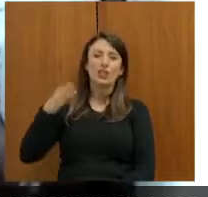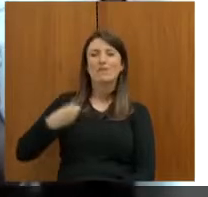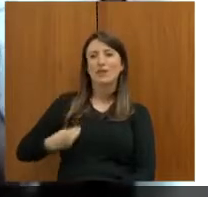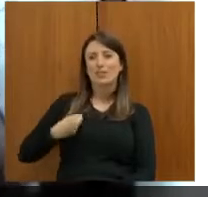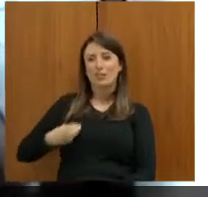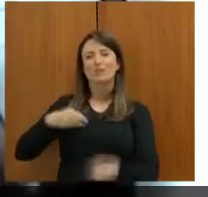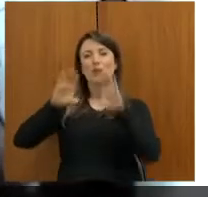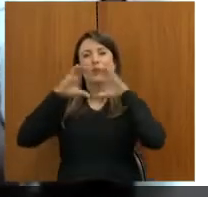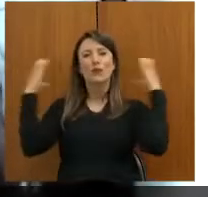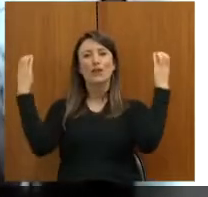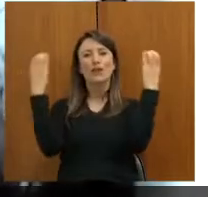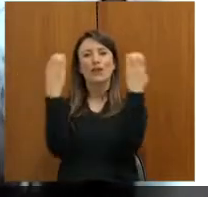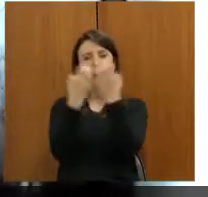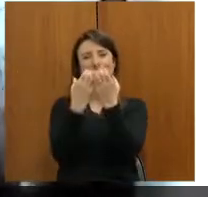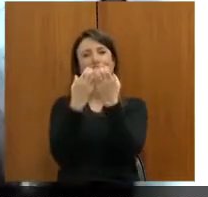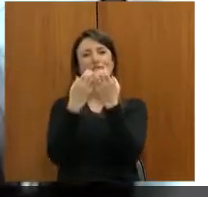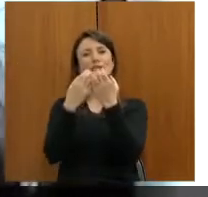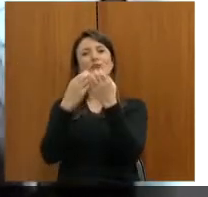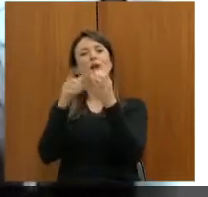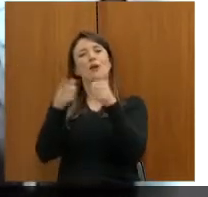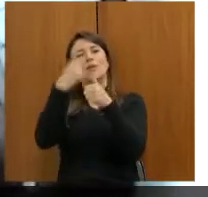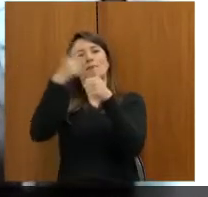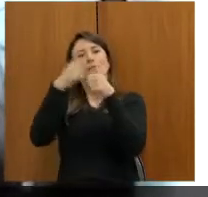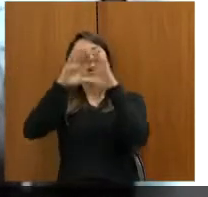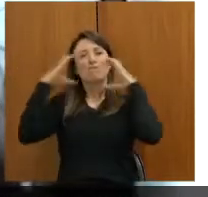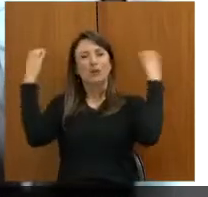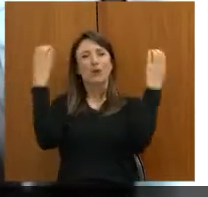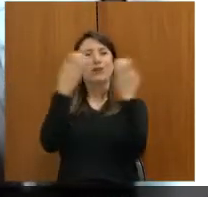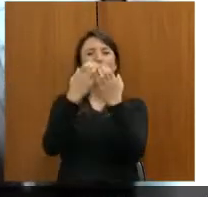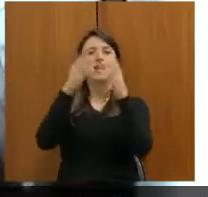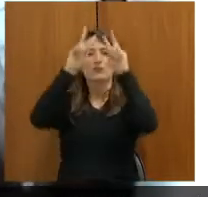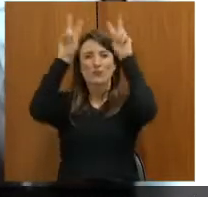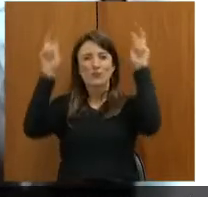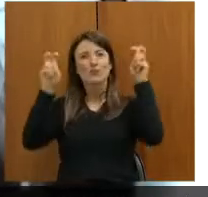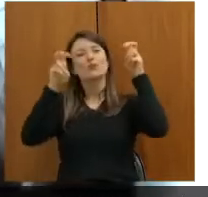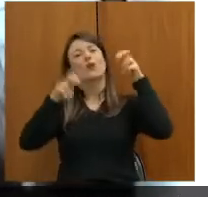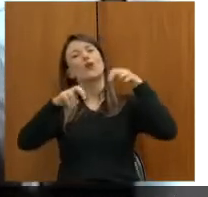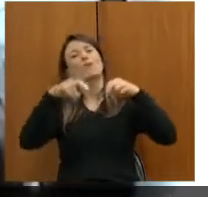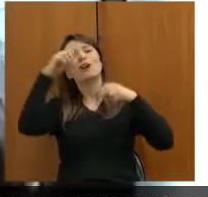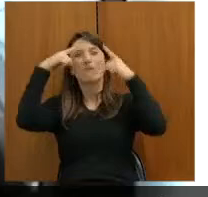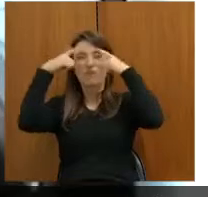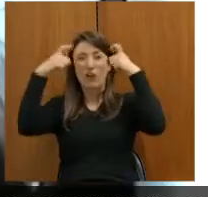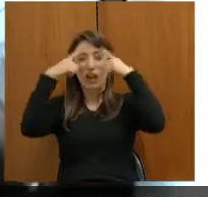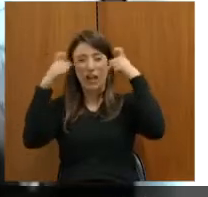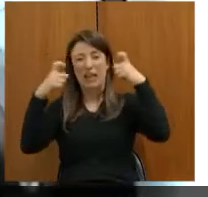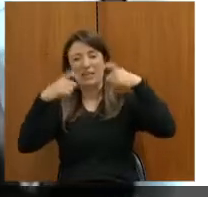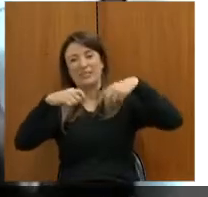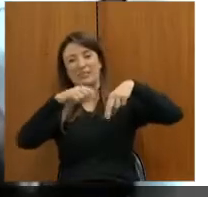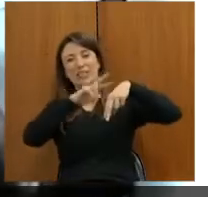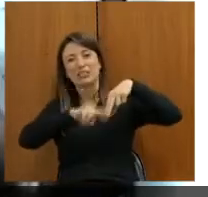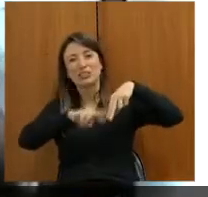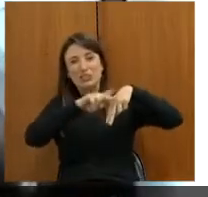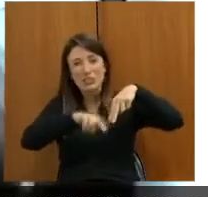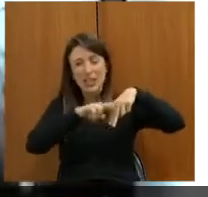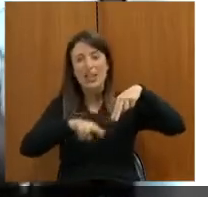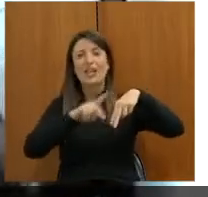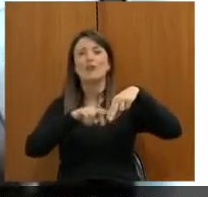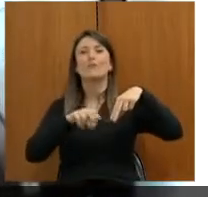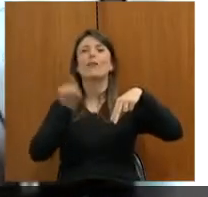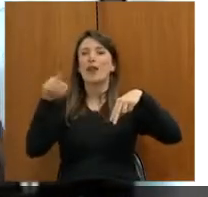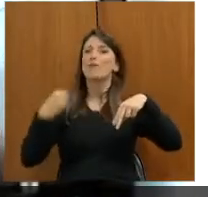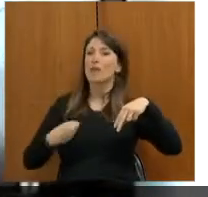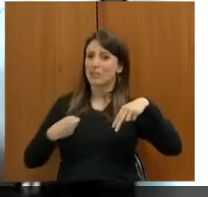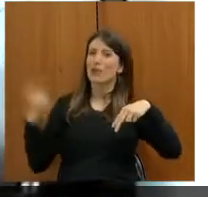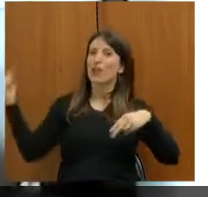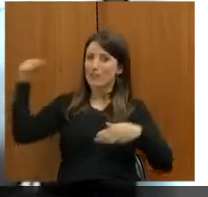1º Fórum de nós fizemos o sul de Minas sobre gênero violência de gênero é nós falamos um pouco sobre isso